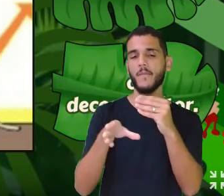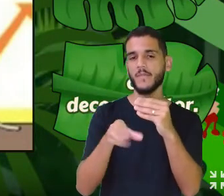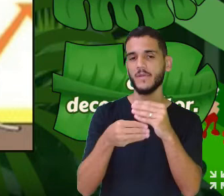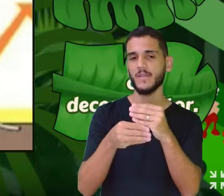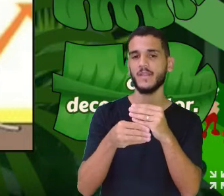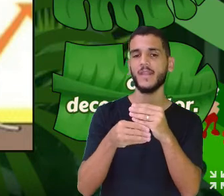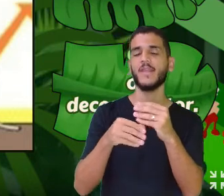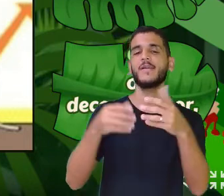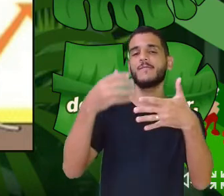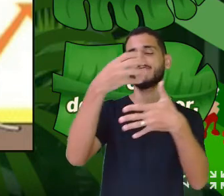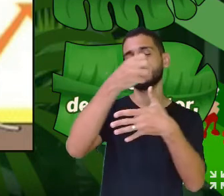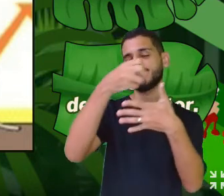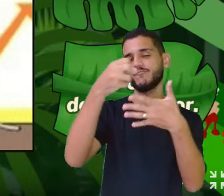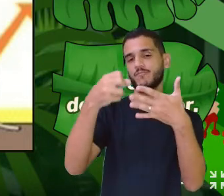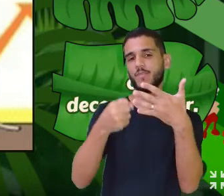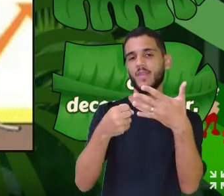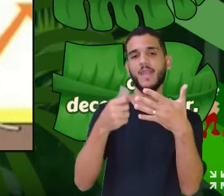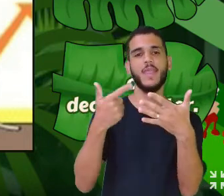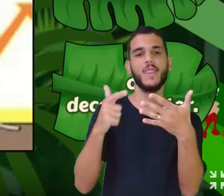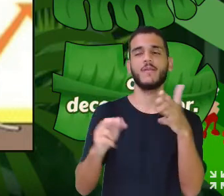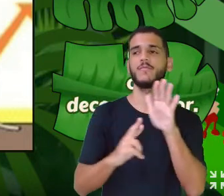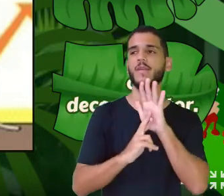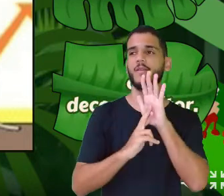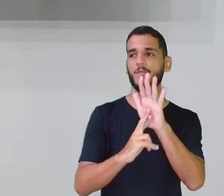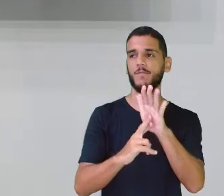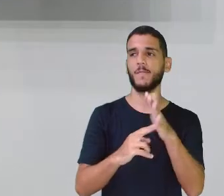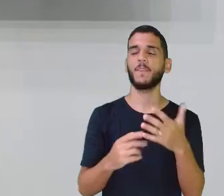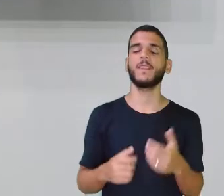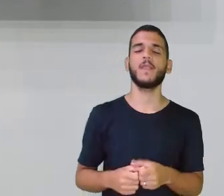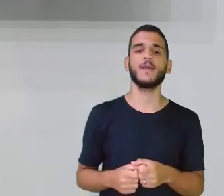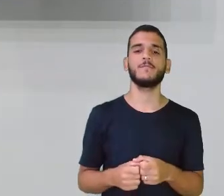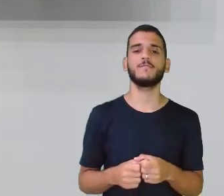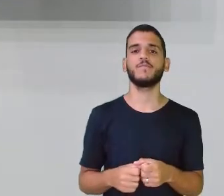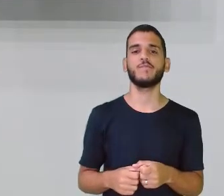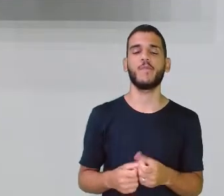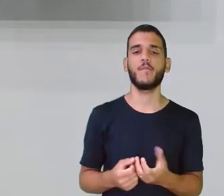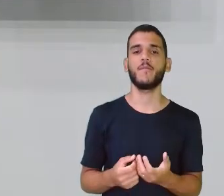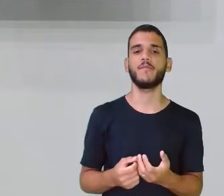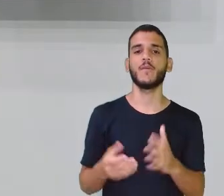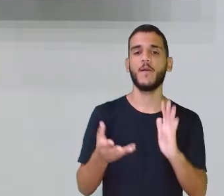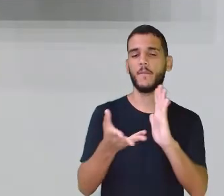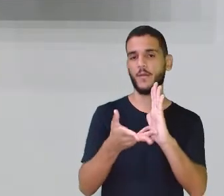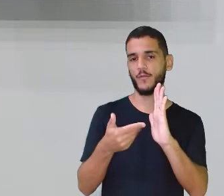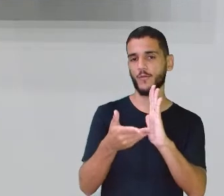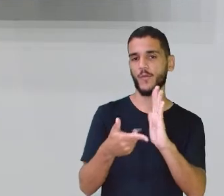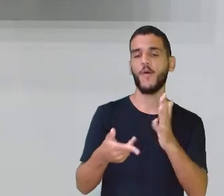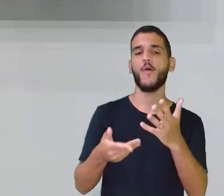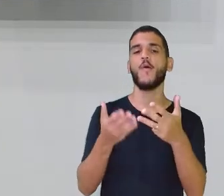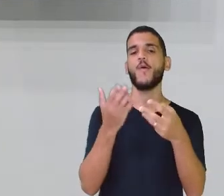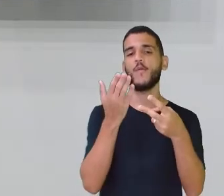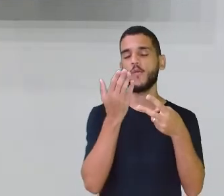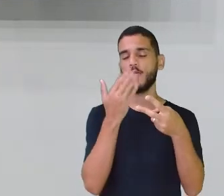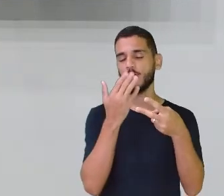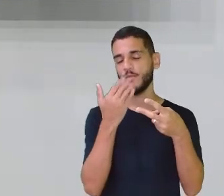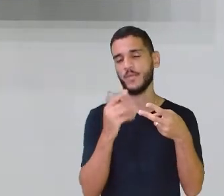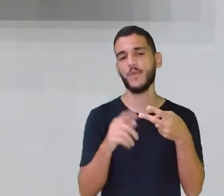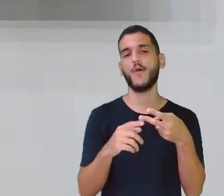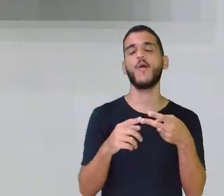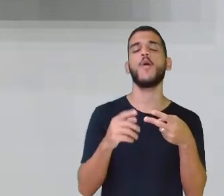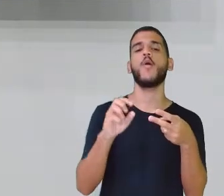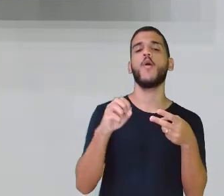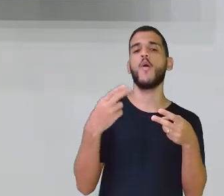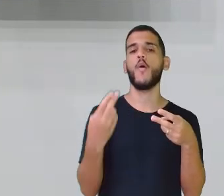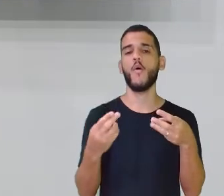sendo representado pela imagem? O produtor, o consumidor ou o decompositor? Qual